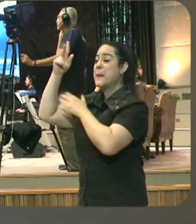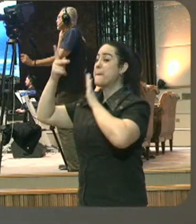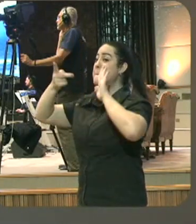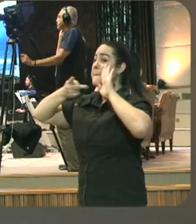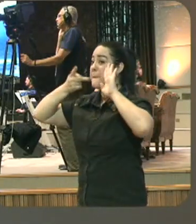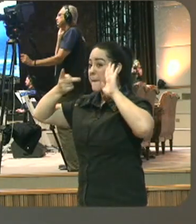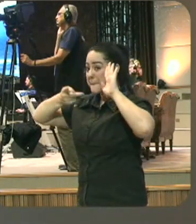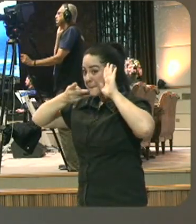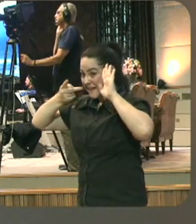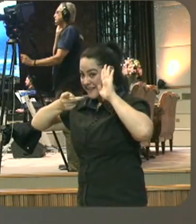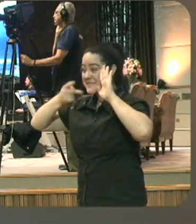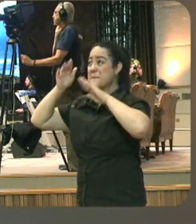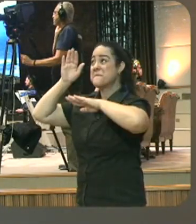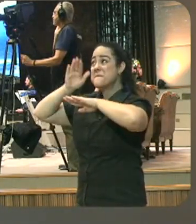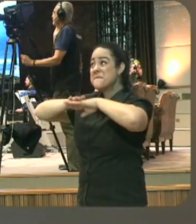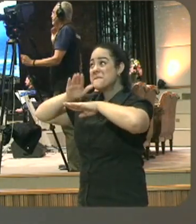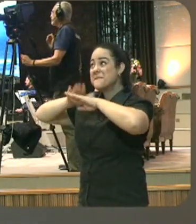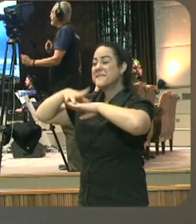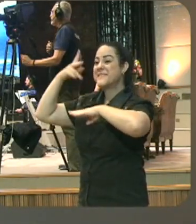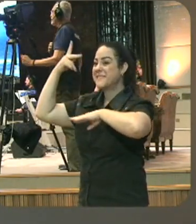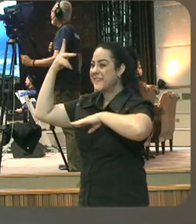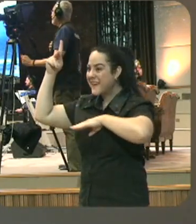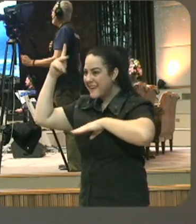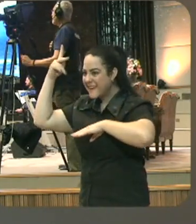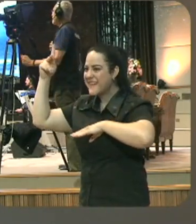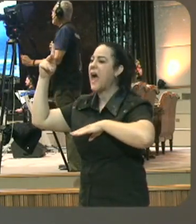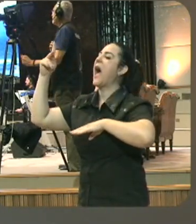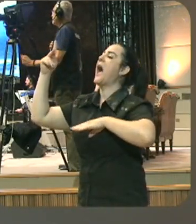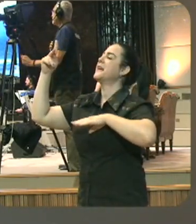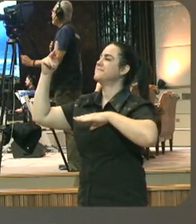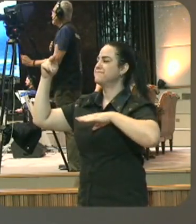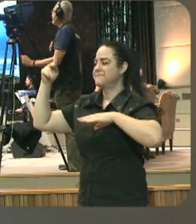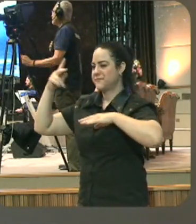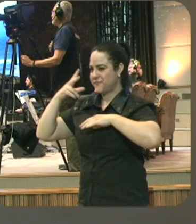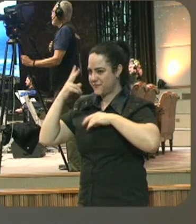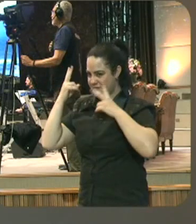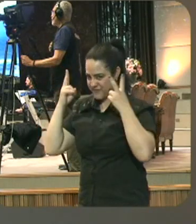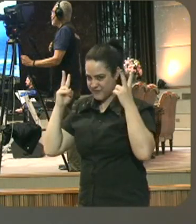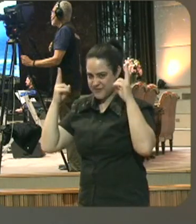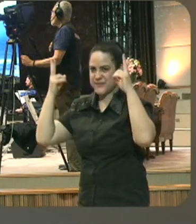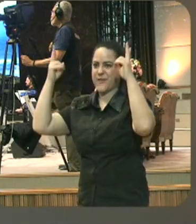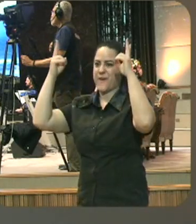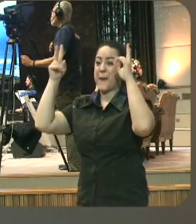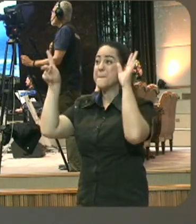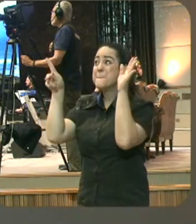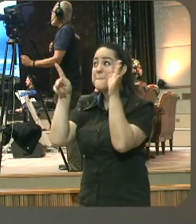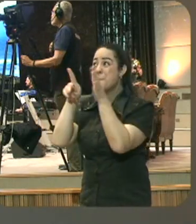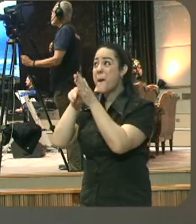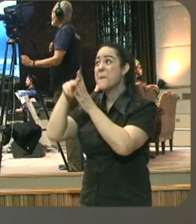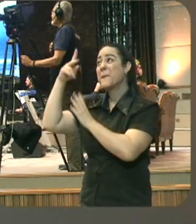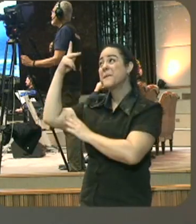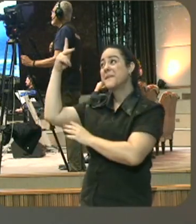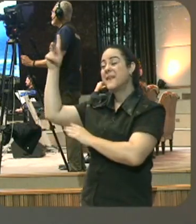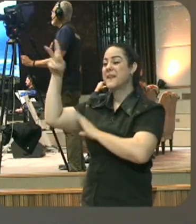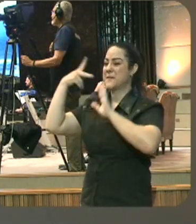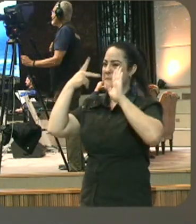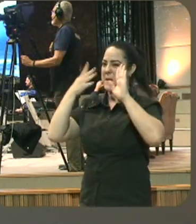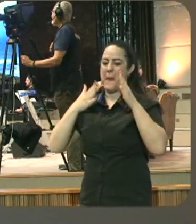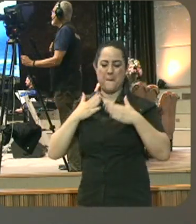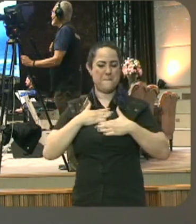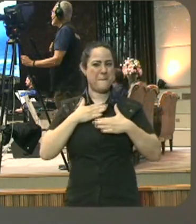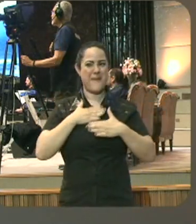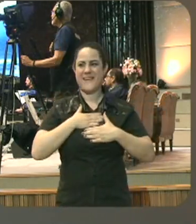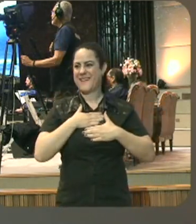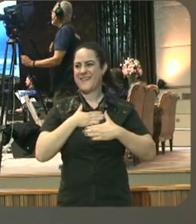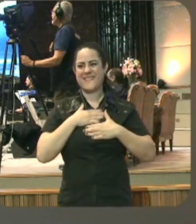para nós. E a vitória nasce nessa visão de uma promessa que Deus está fazendo para a nossa vida. E a